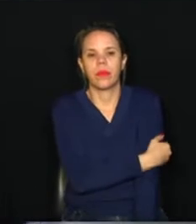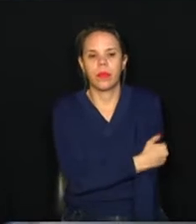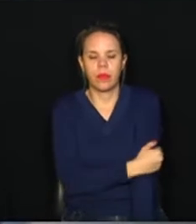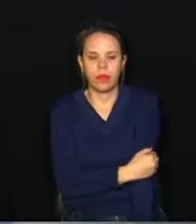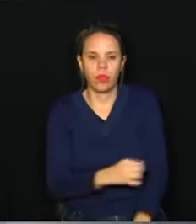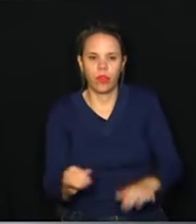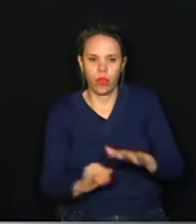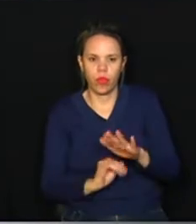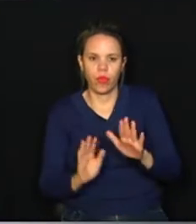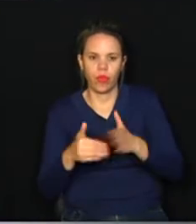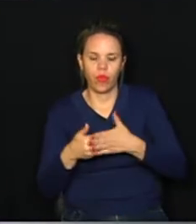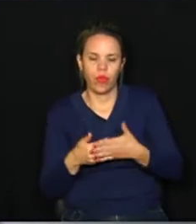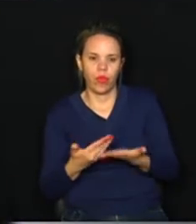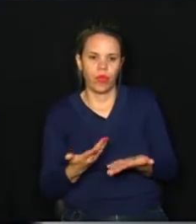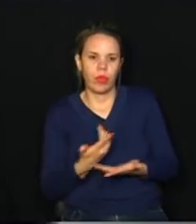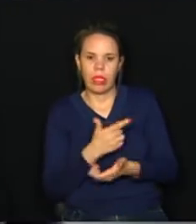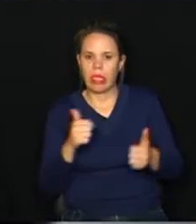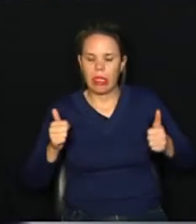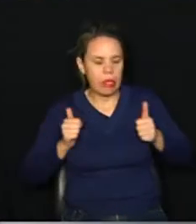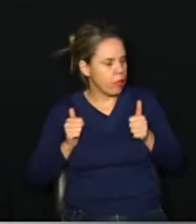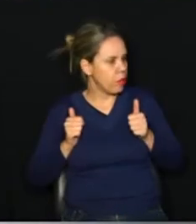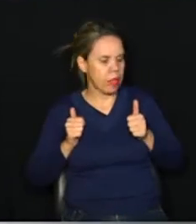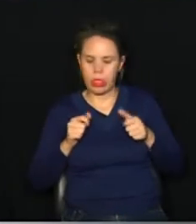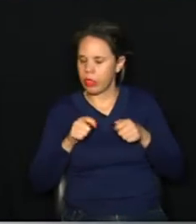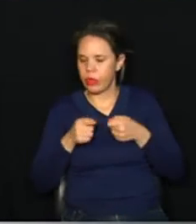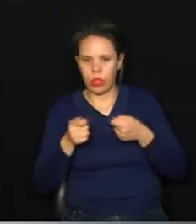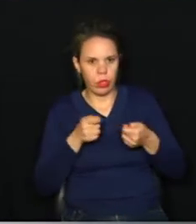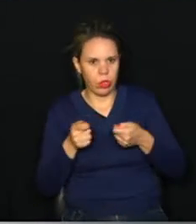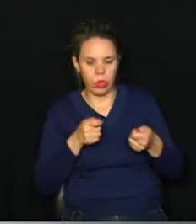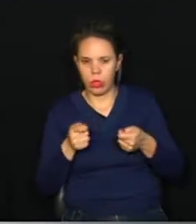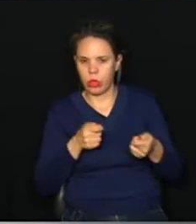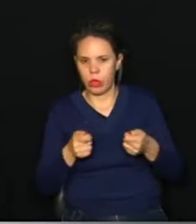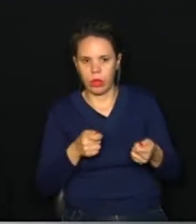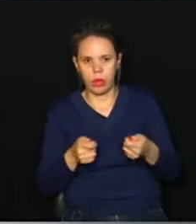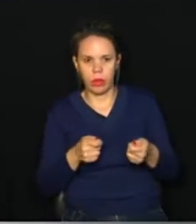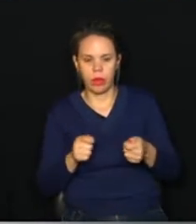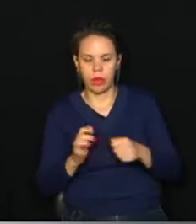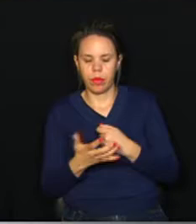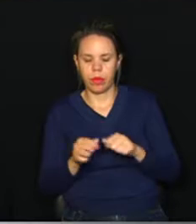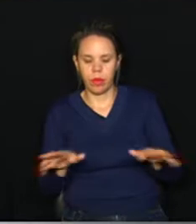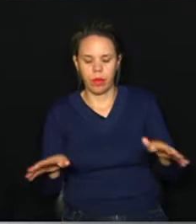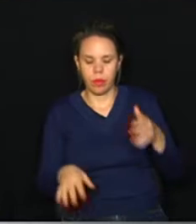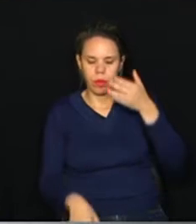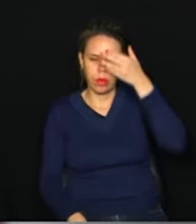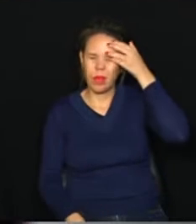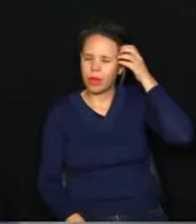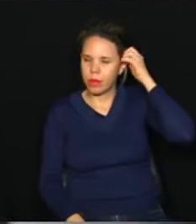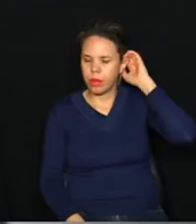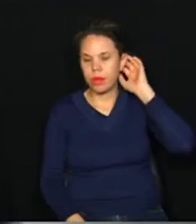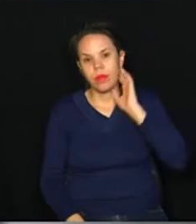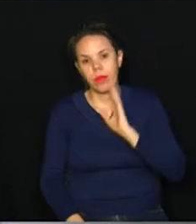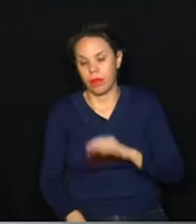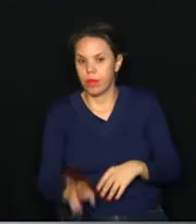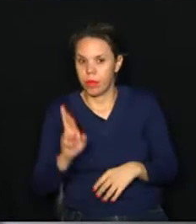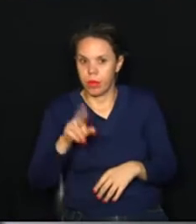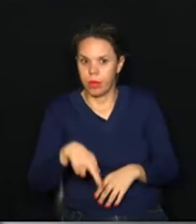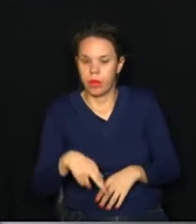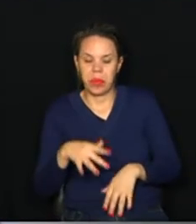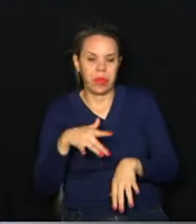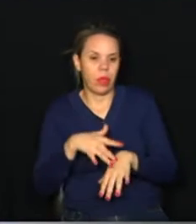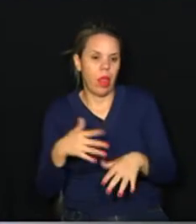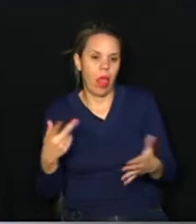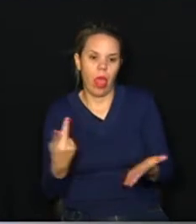ter nada a fazer no controle da pandemia. O que é uma razão